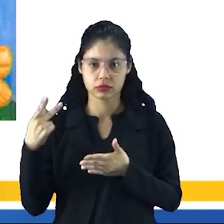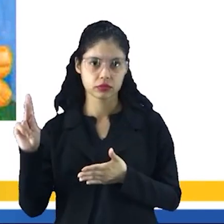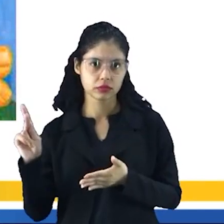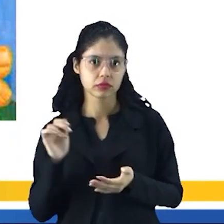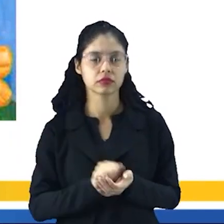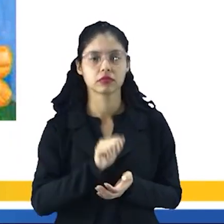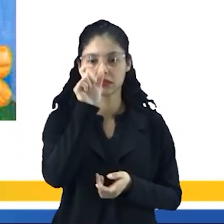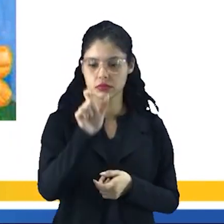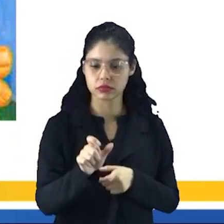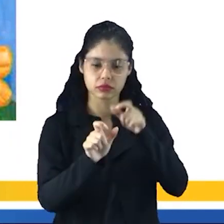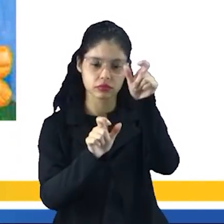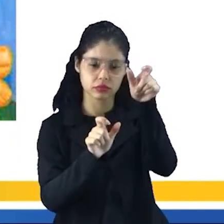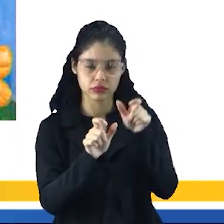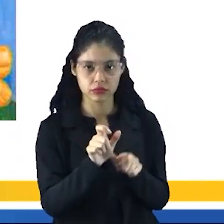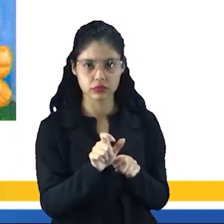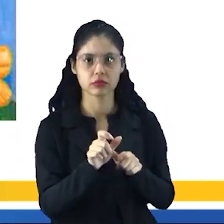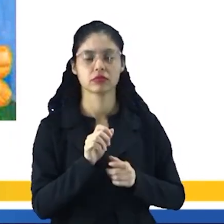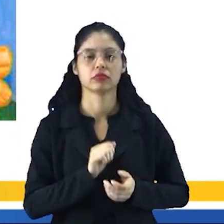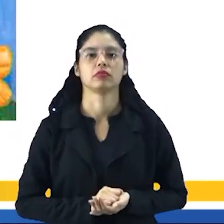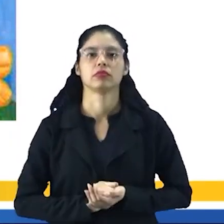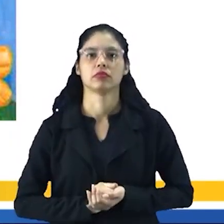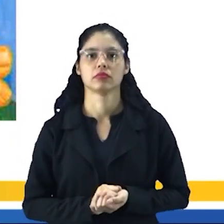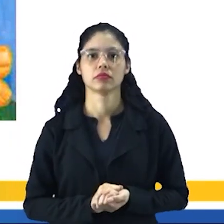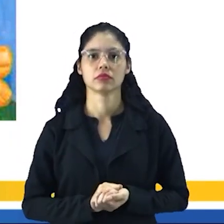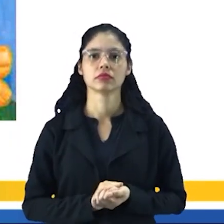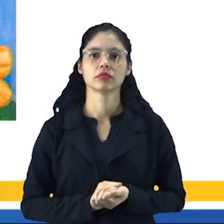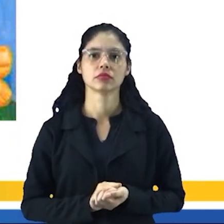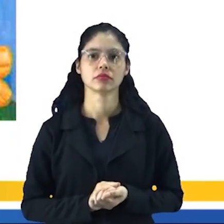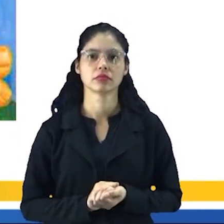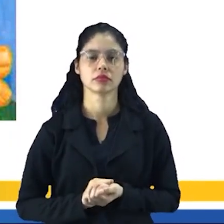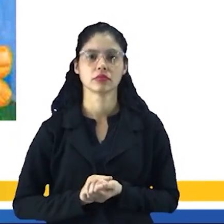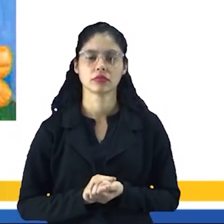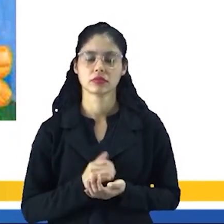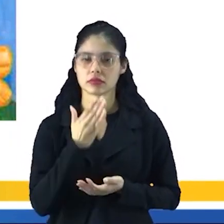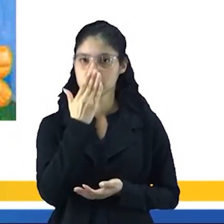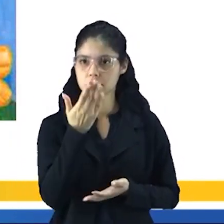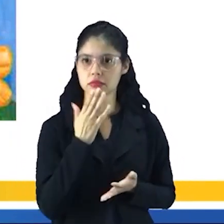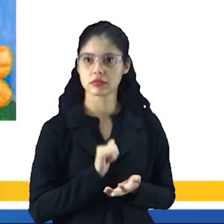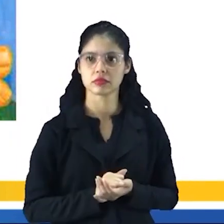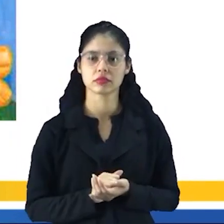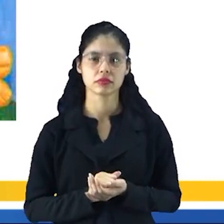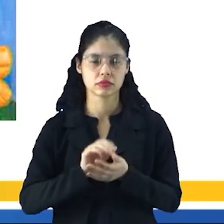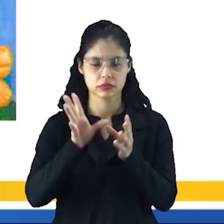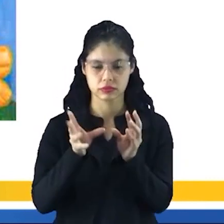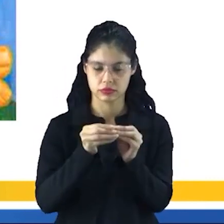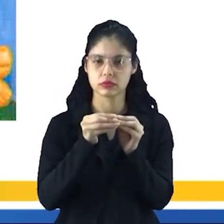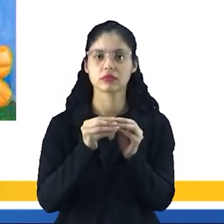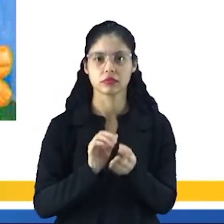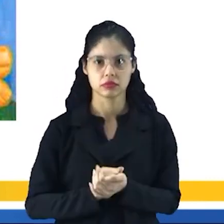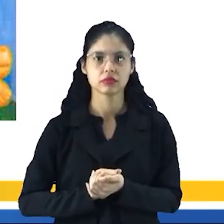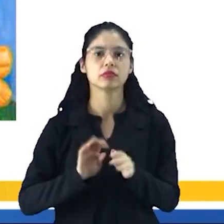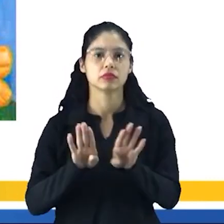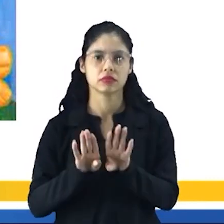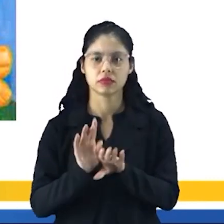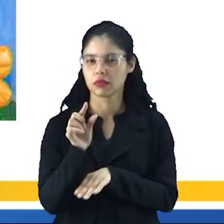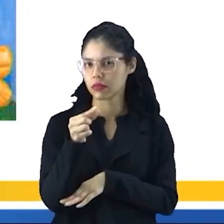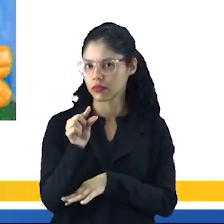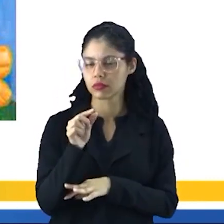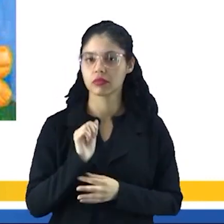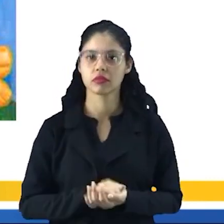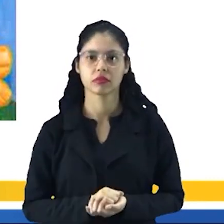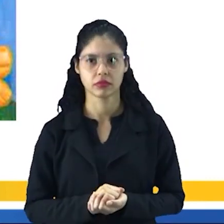pertencendo ao personagem que está atrás e outra ao personagem que está na frente. Então, é uma obra que caracteriza um